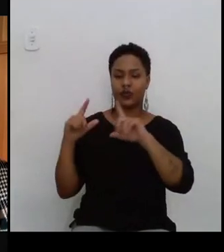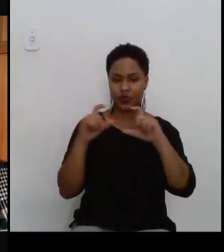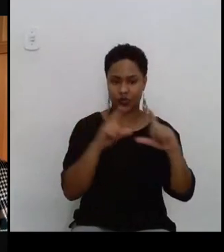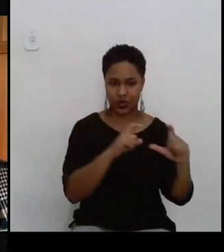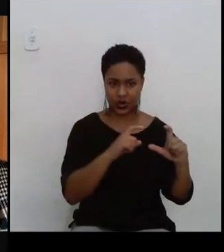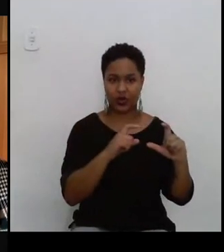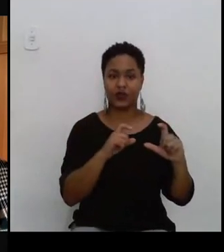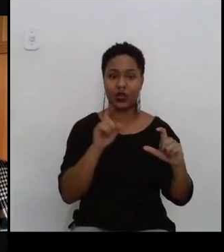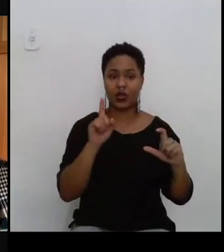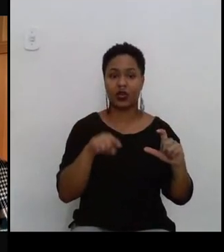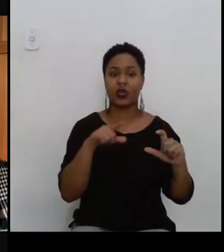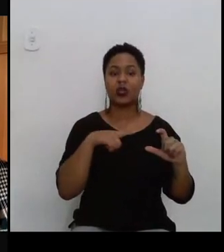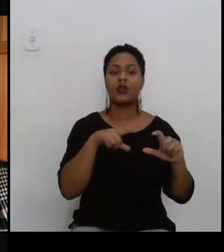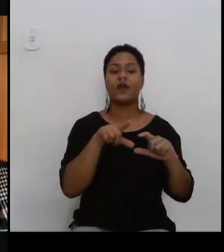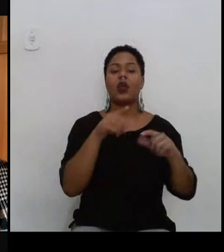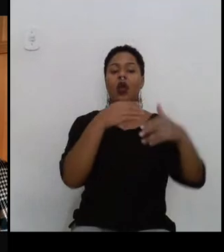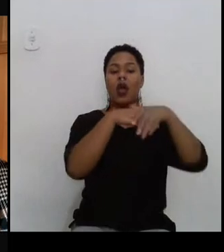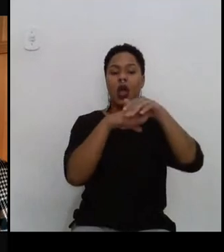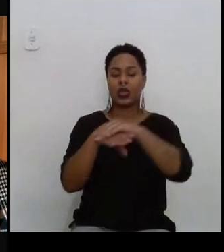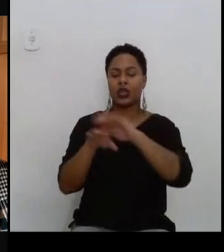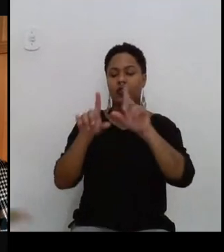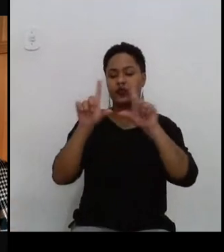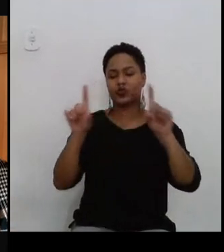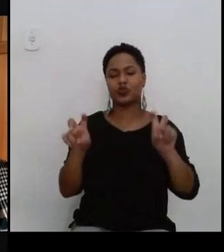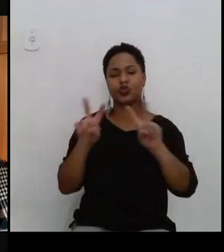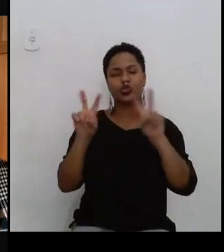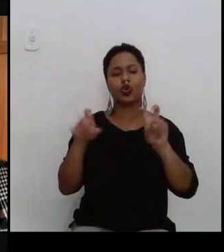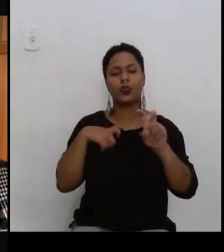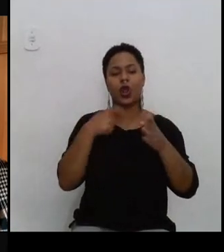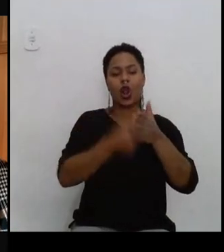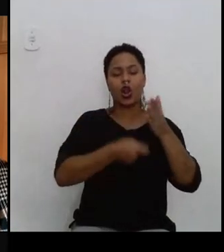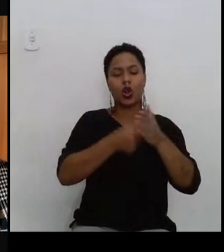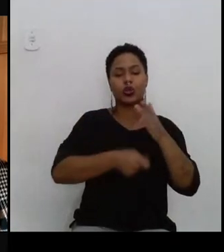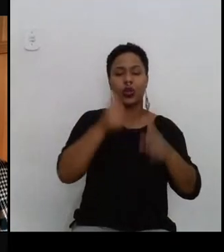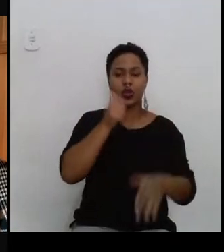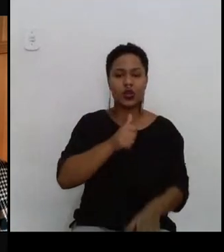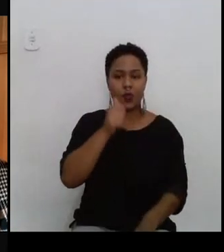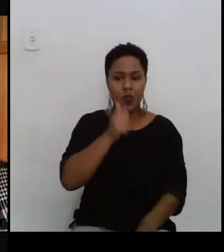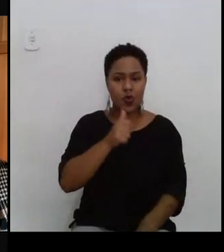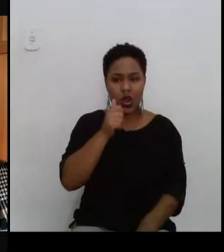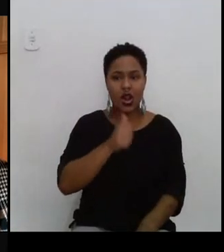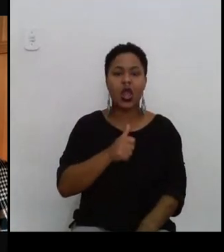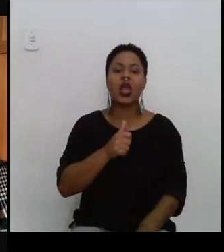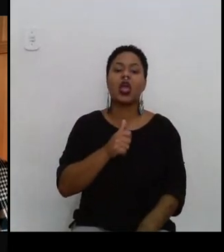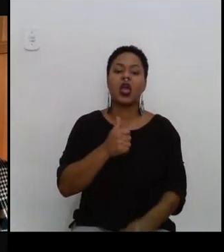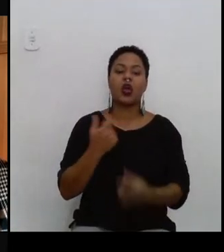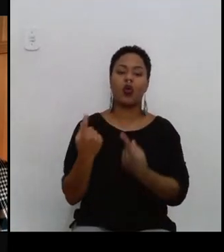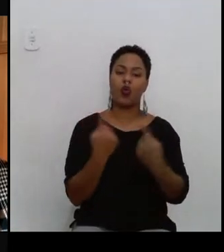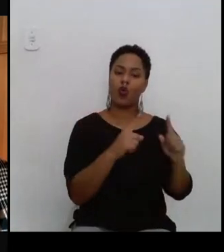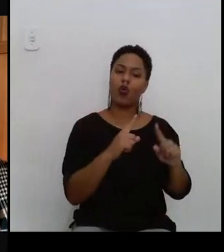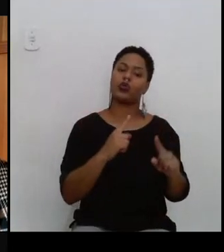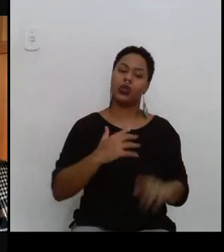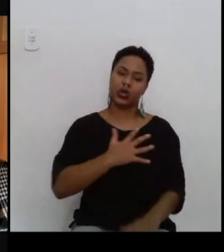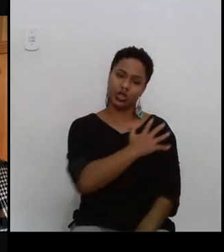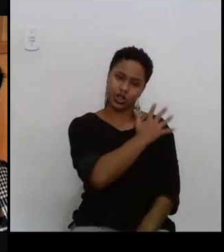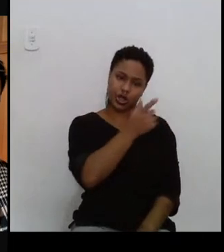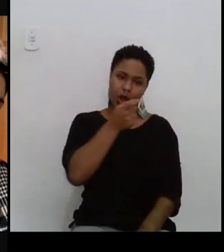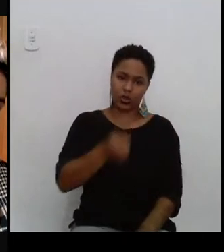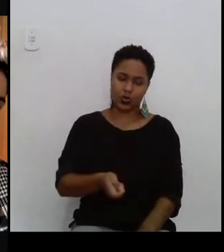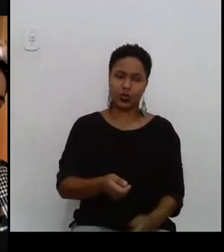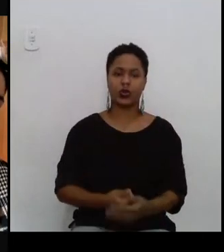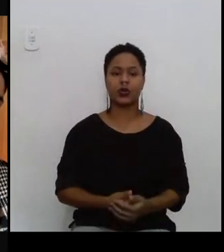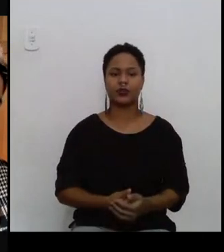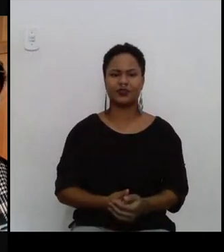sobre o arquivo da luta contra ditadura e publicou como que não lorenzini livro no estrela de